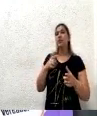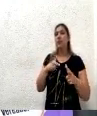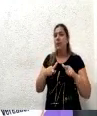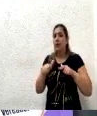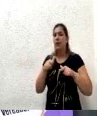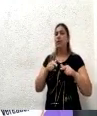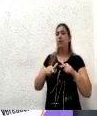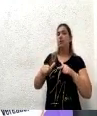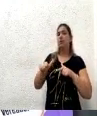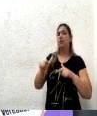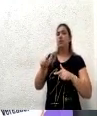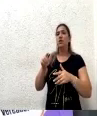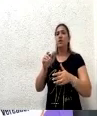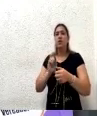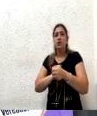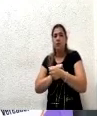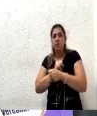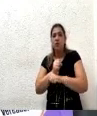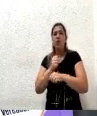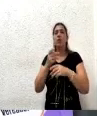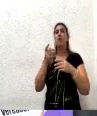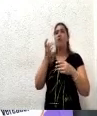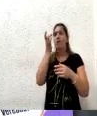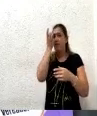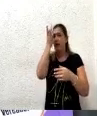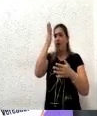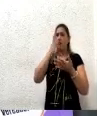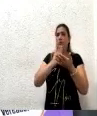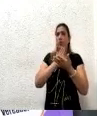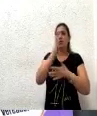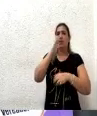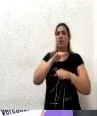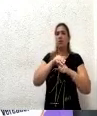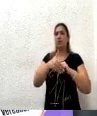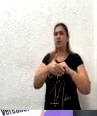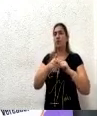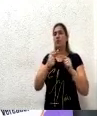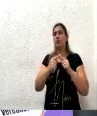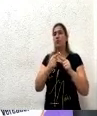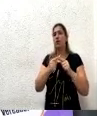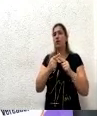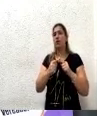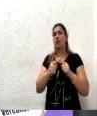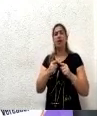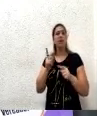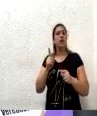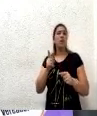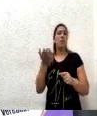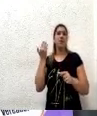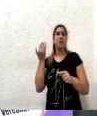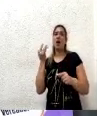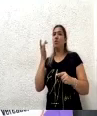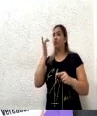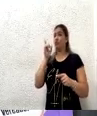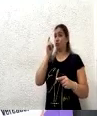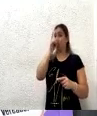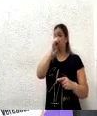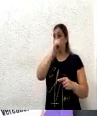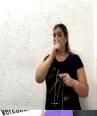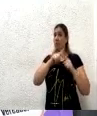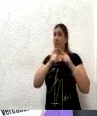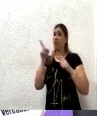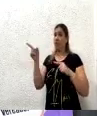muito tranquila, vamos dizer, né? Porque realmente não foi fácil aquele período que vocês